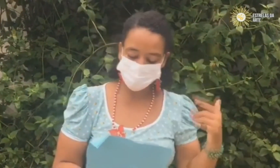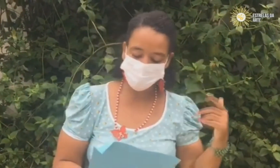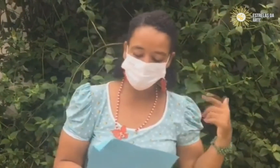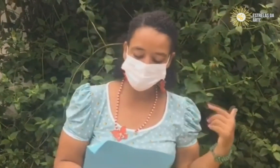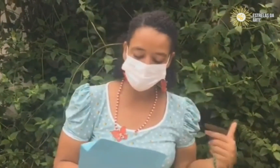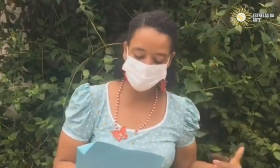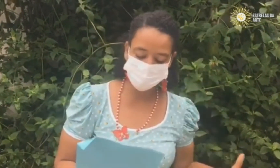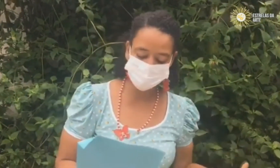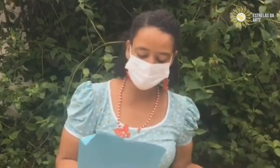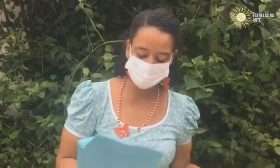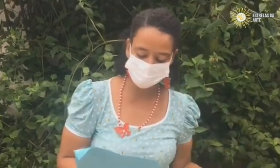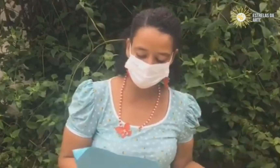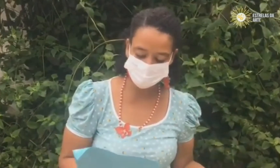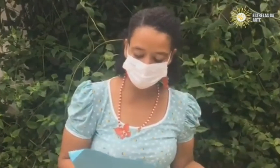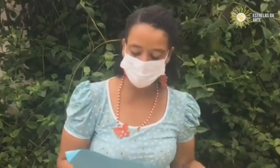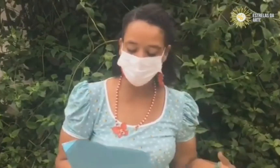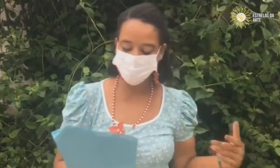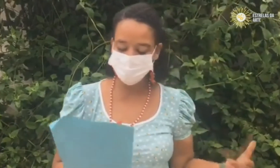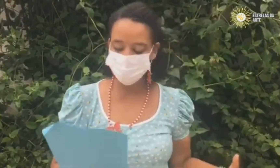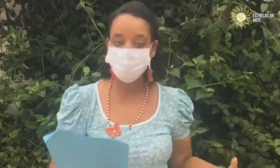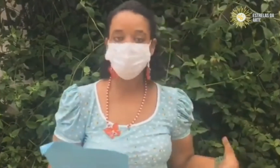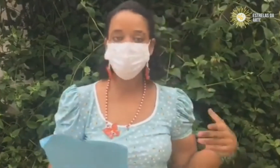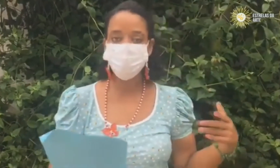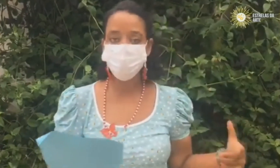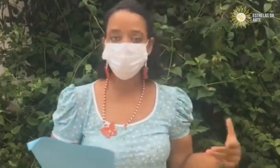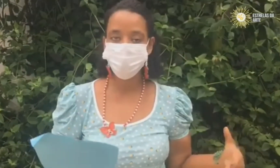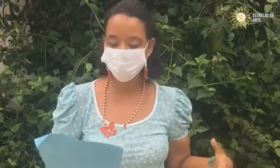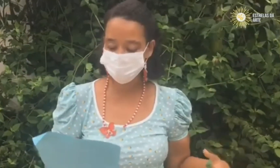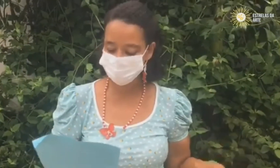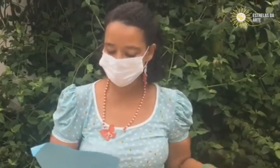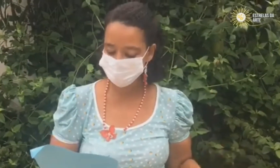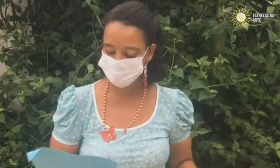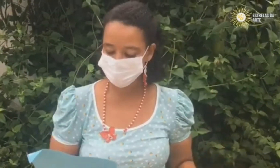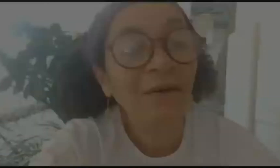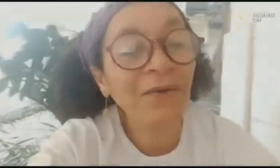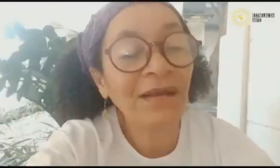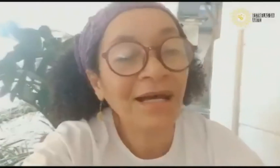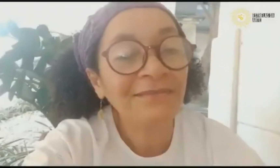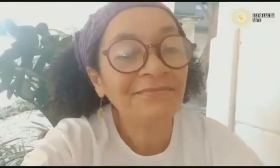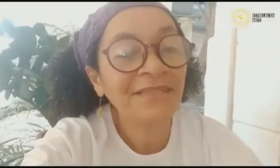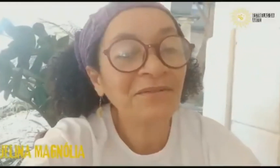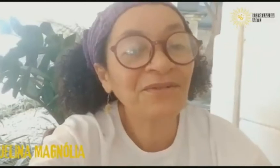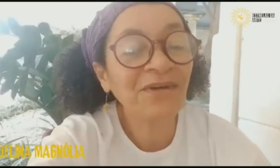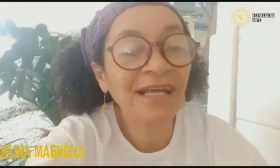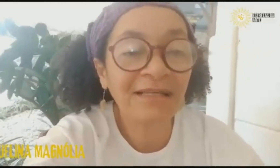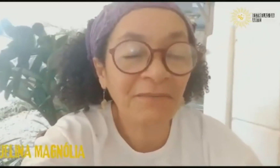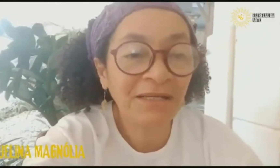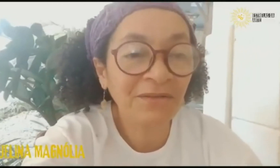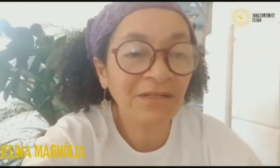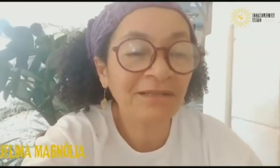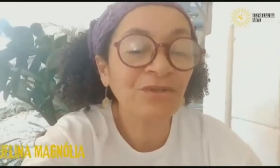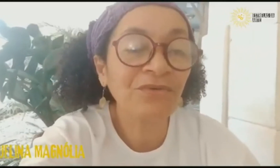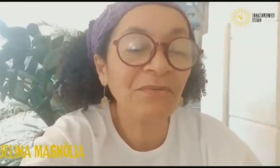com seus novos cabelos cacheados. A menina e seus cabelos. Olá, eu sou